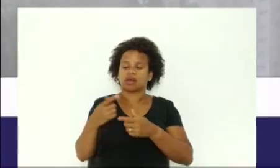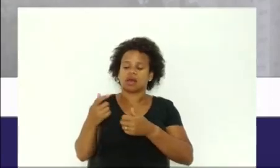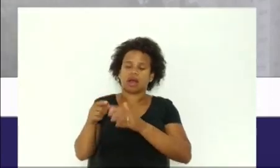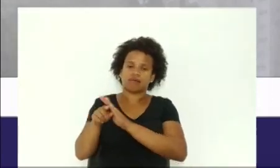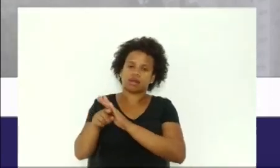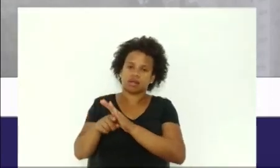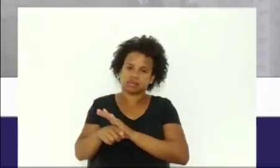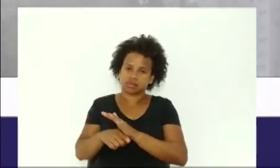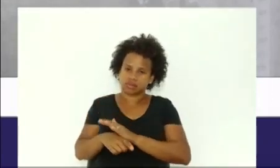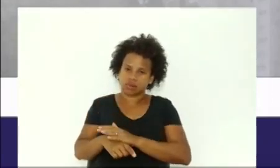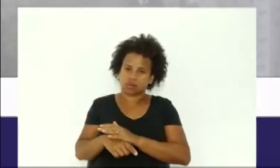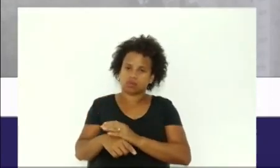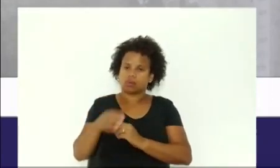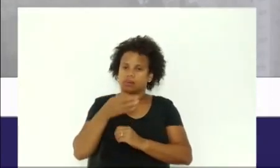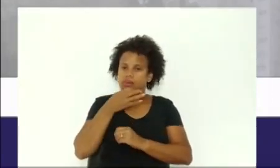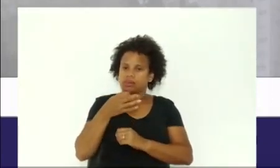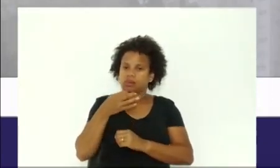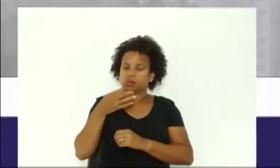vista jurídico,